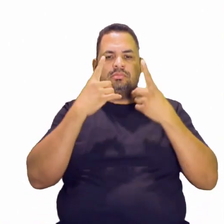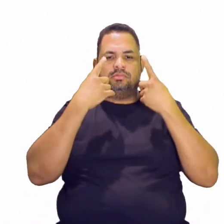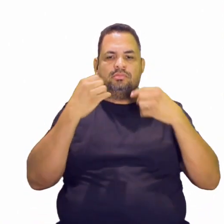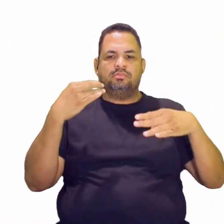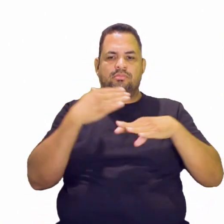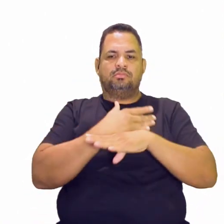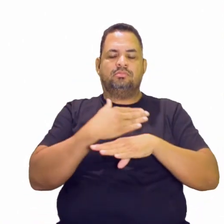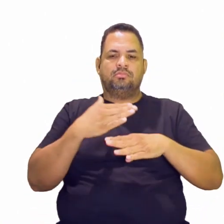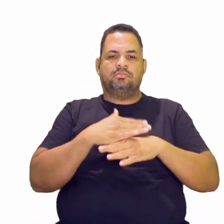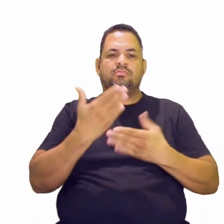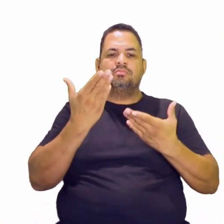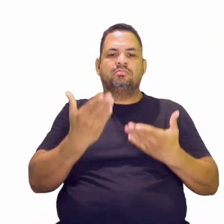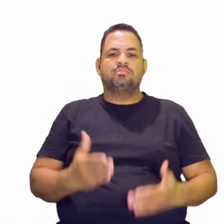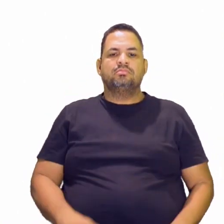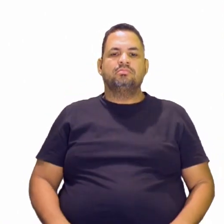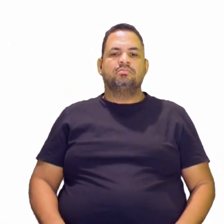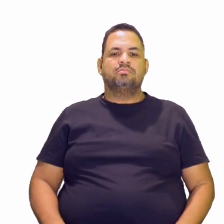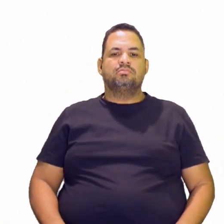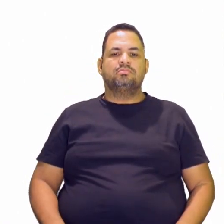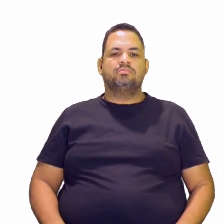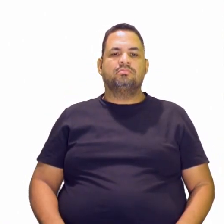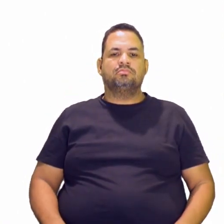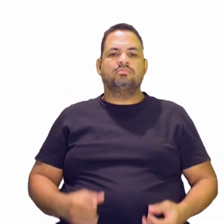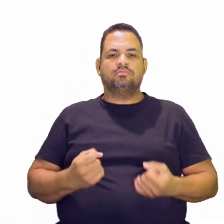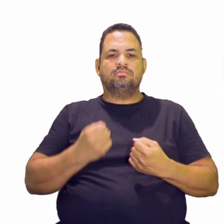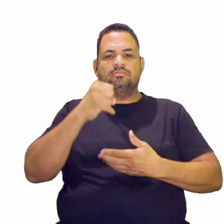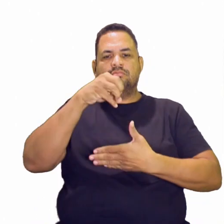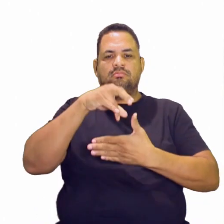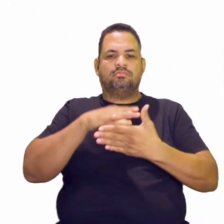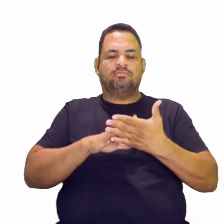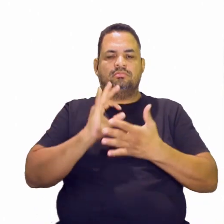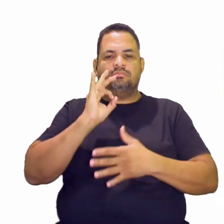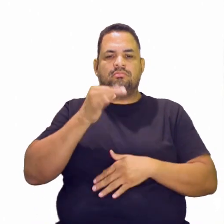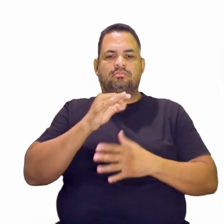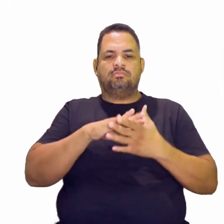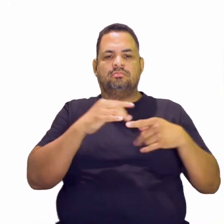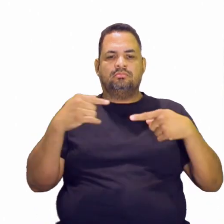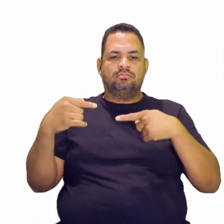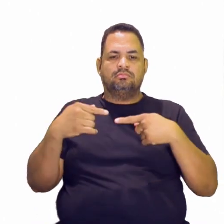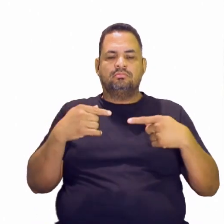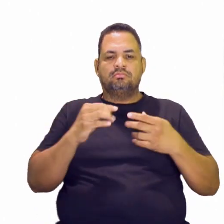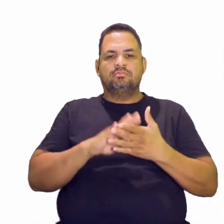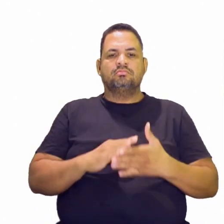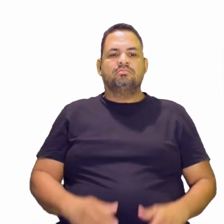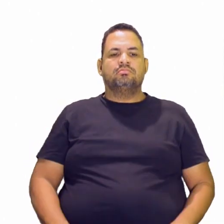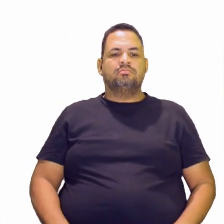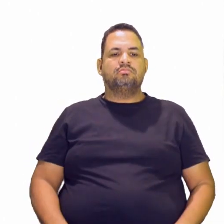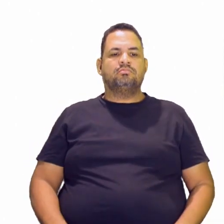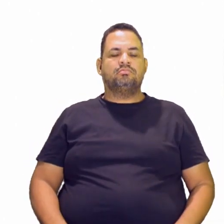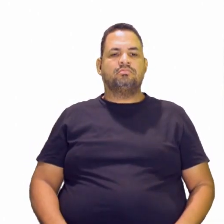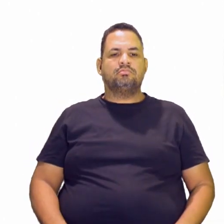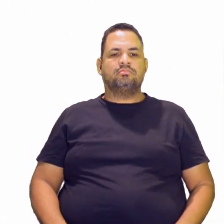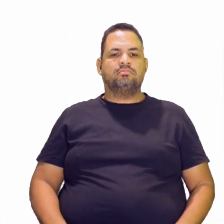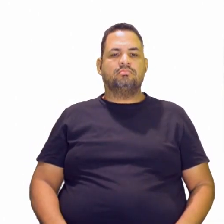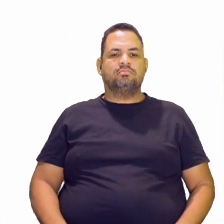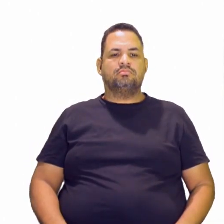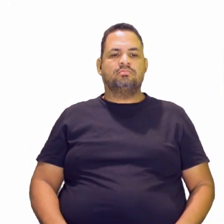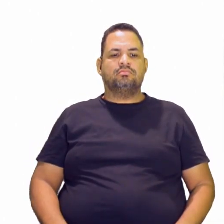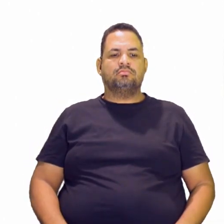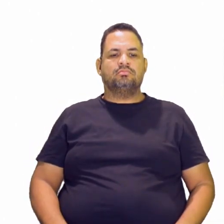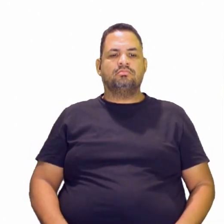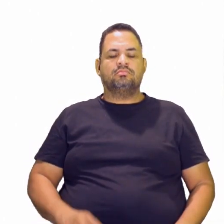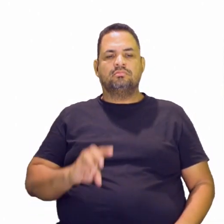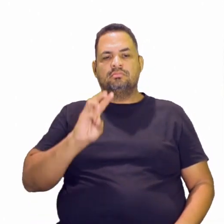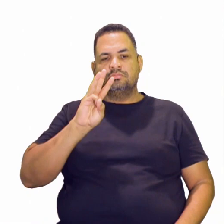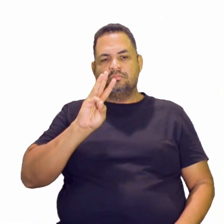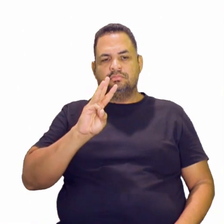violência urbana. Então, algumas dessas asserções estão corretas em relação à letra da música. Vamos ver qual está correta? Somente a 3.